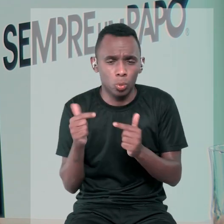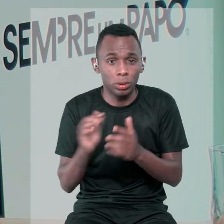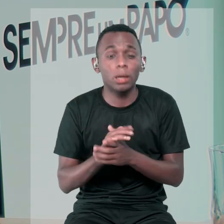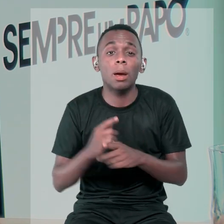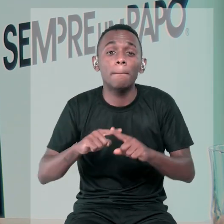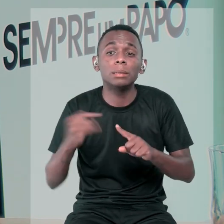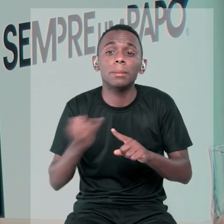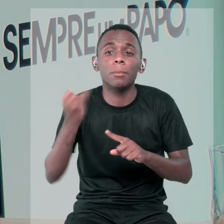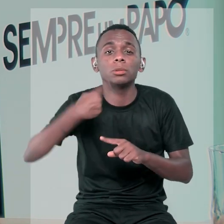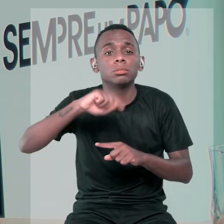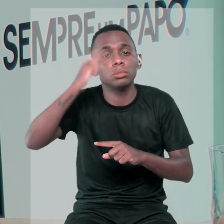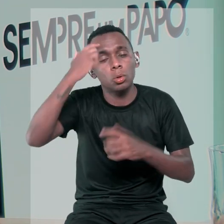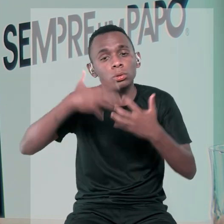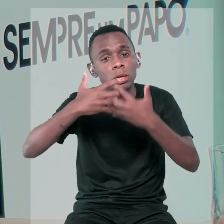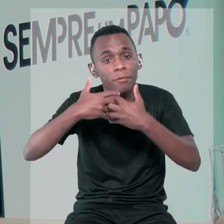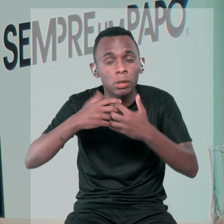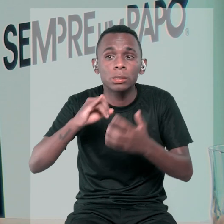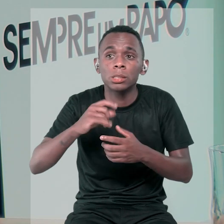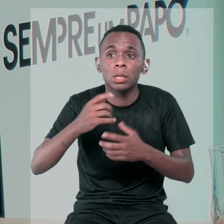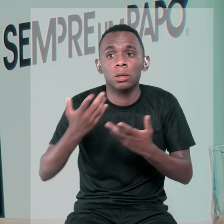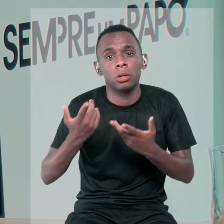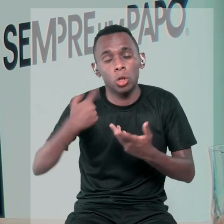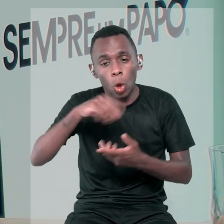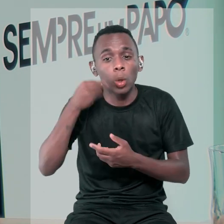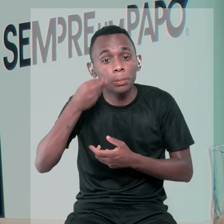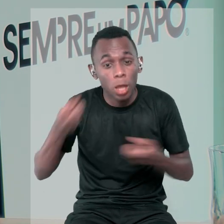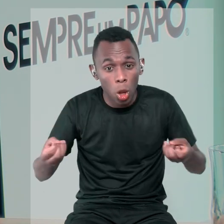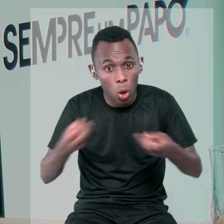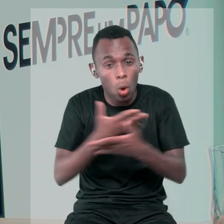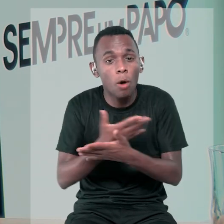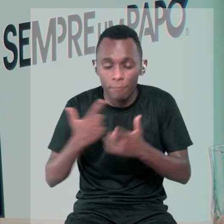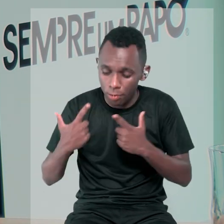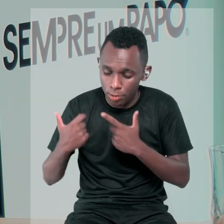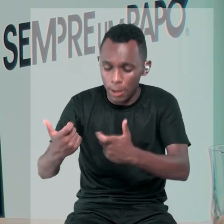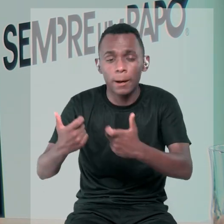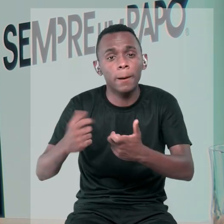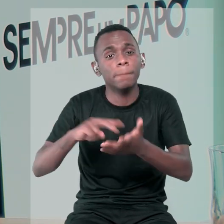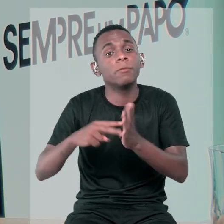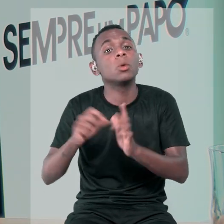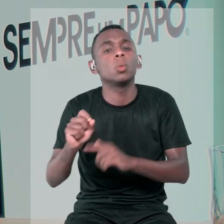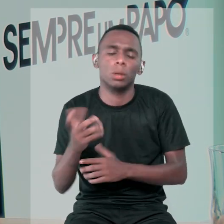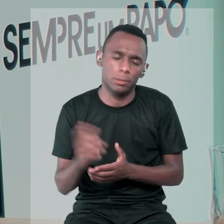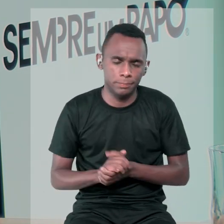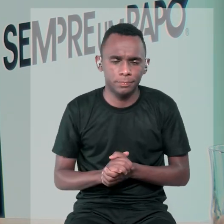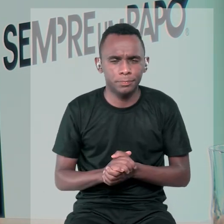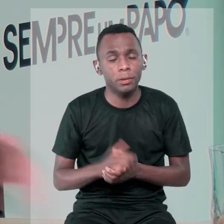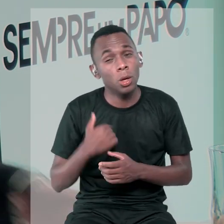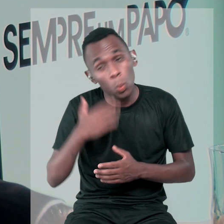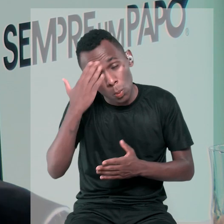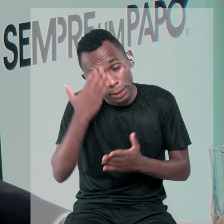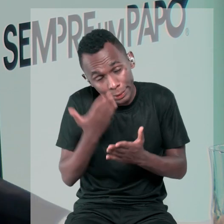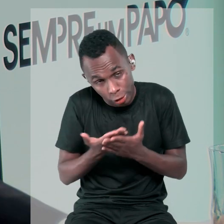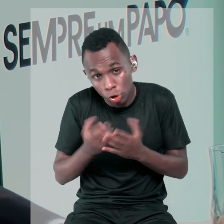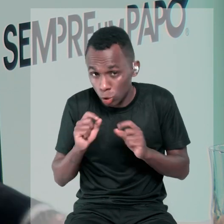pensar se nós estamos vivendo algo novo no terreno da guerra e do que se trata. Eu vou defender uma hipótese aqui com